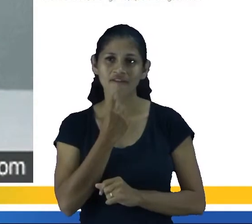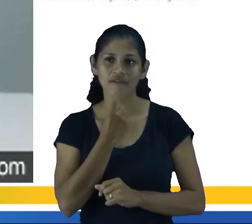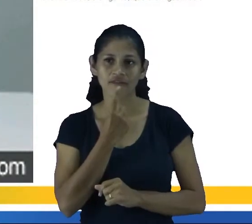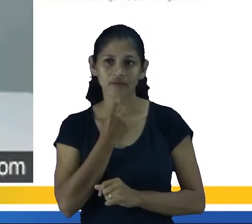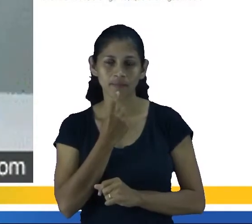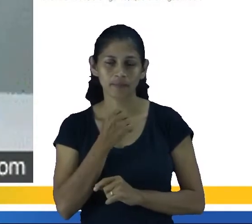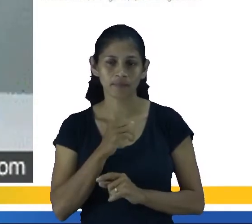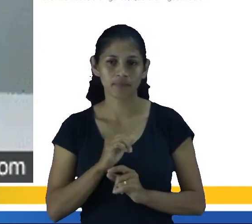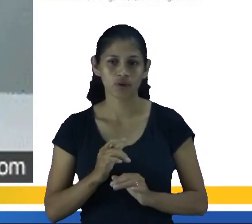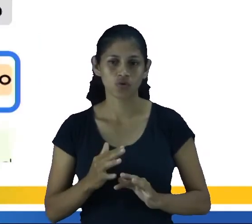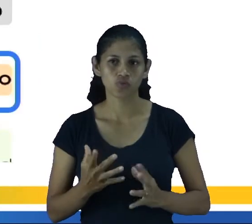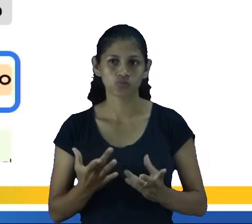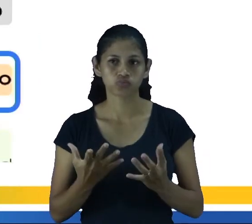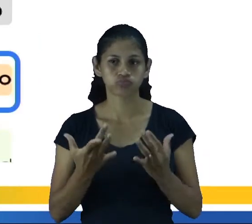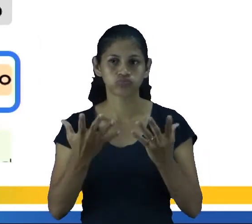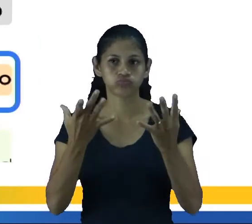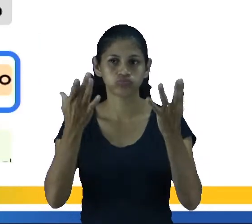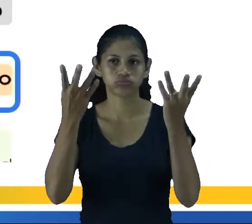lindo!